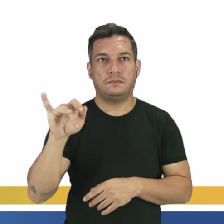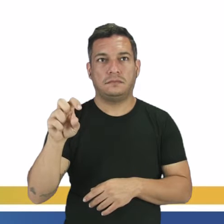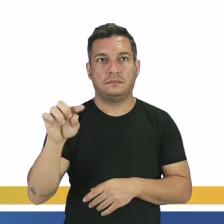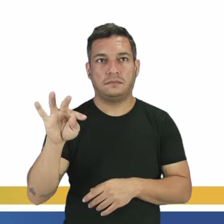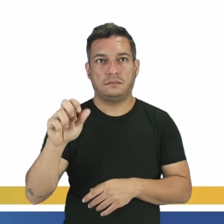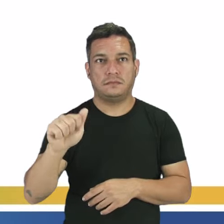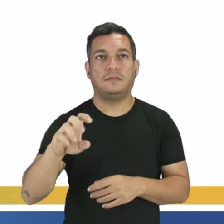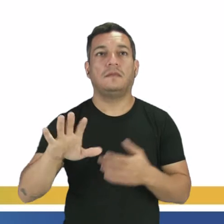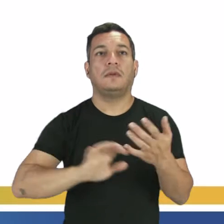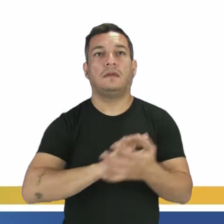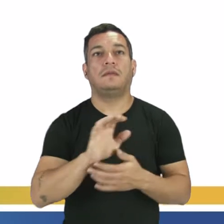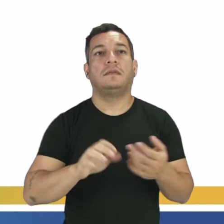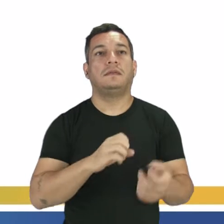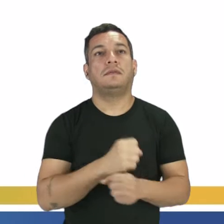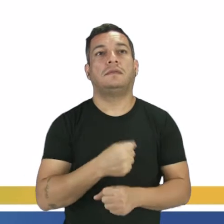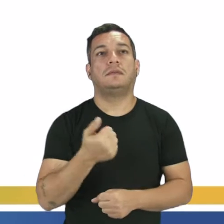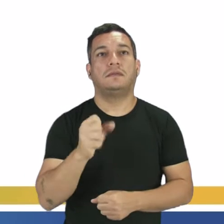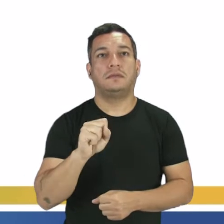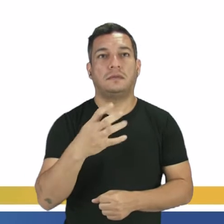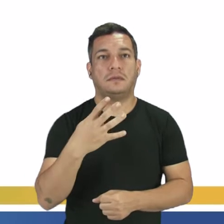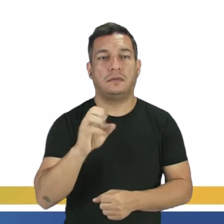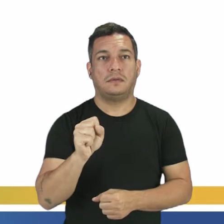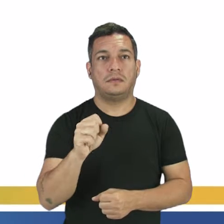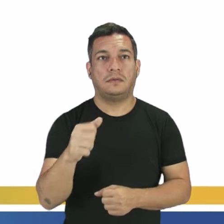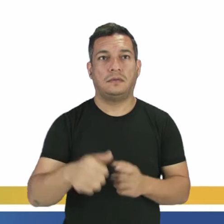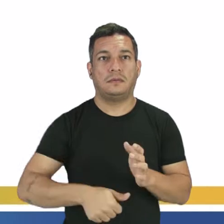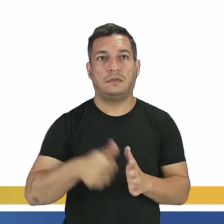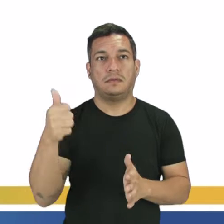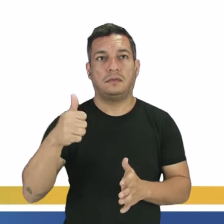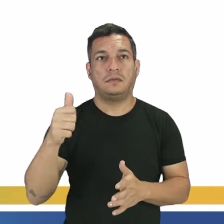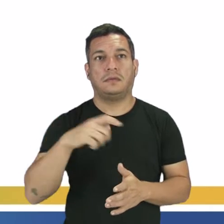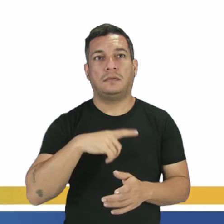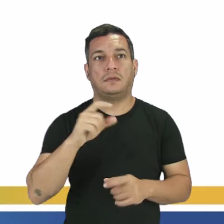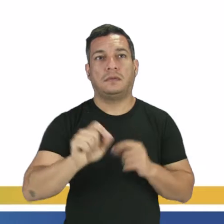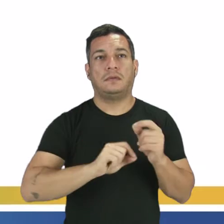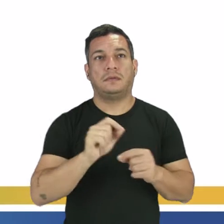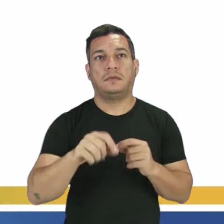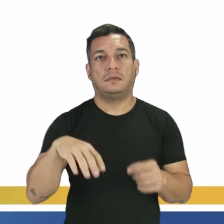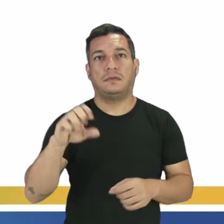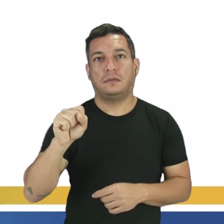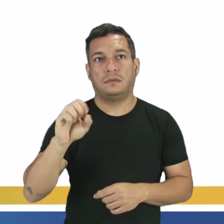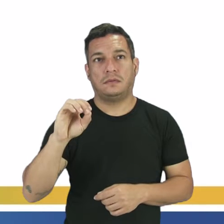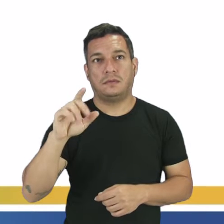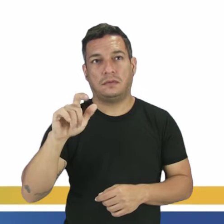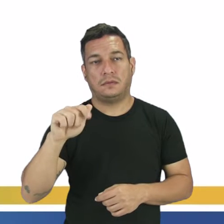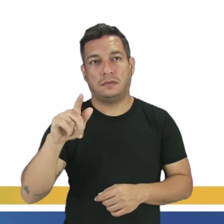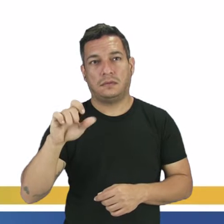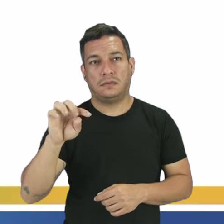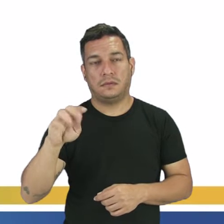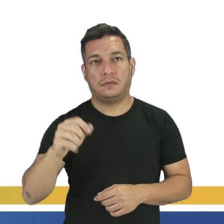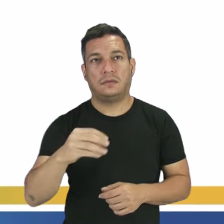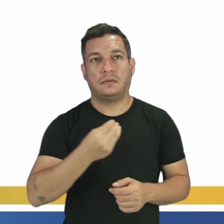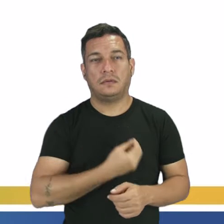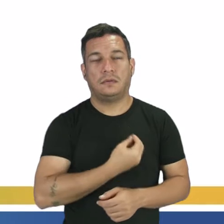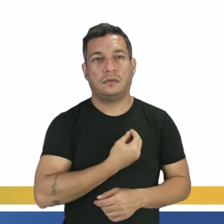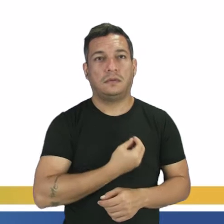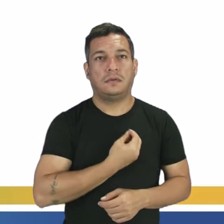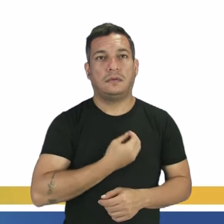A Revolução de 1848, pela primeira vez, tem os socialistas fazendo parte do